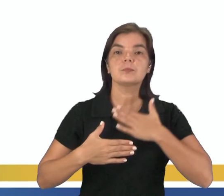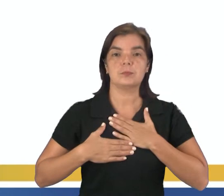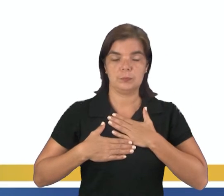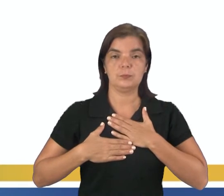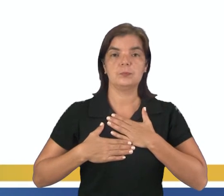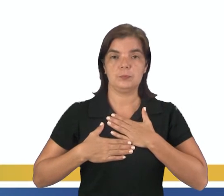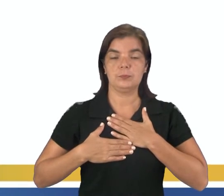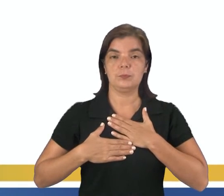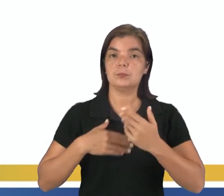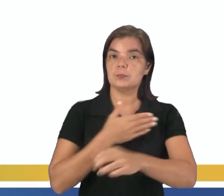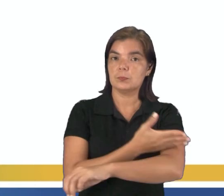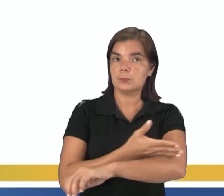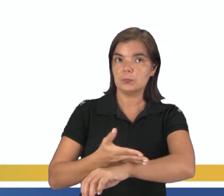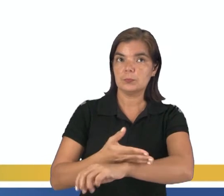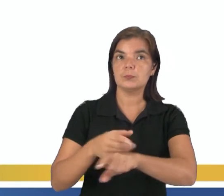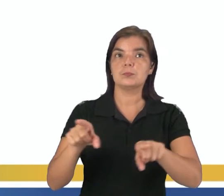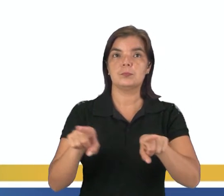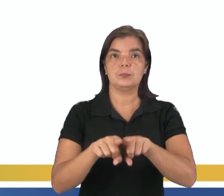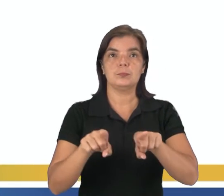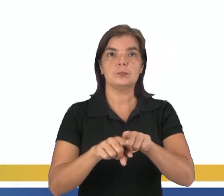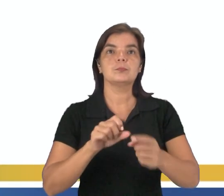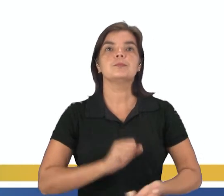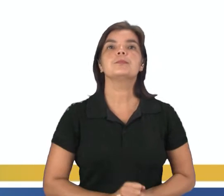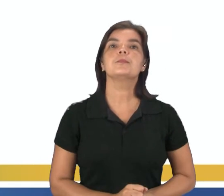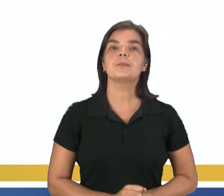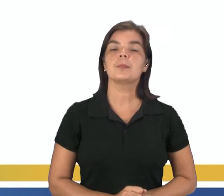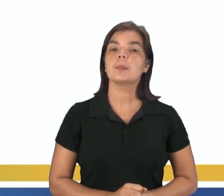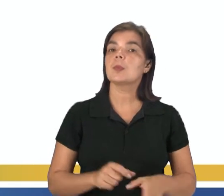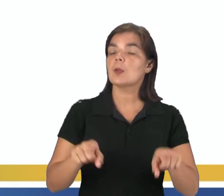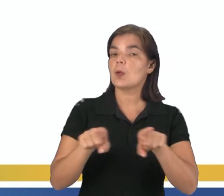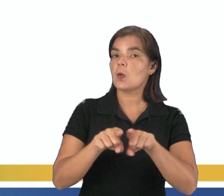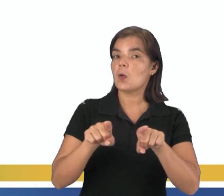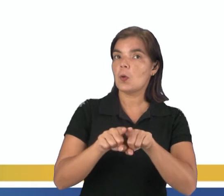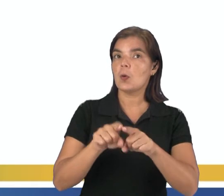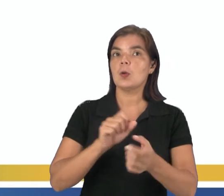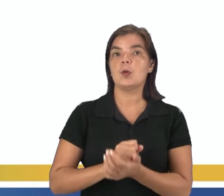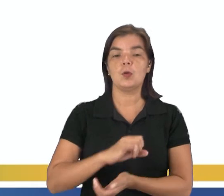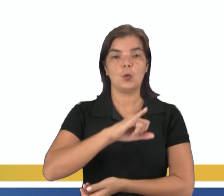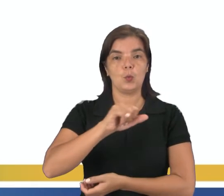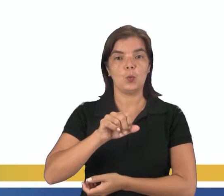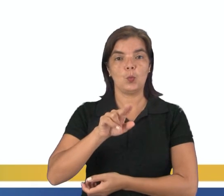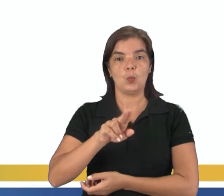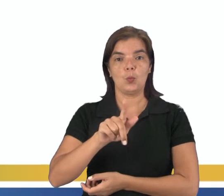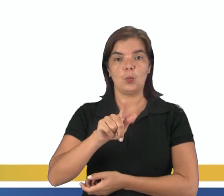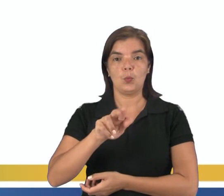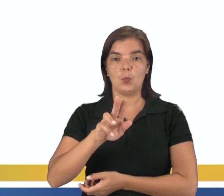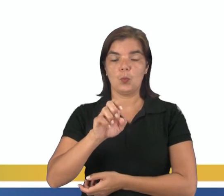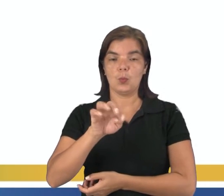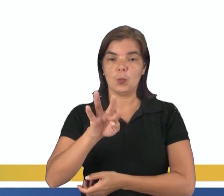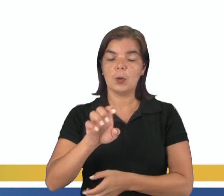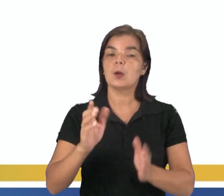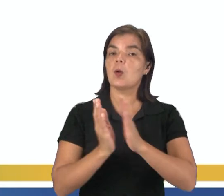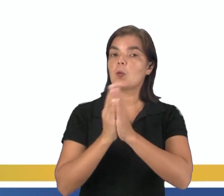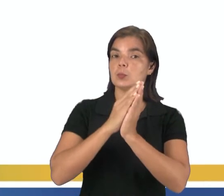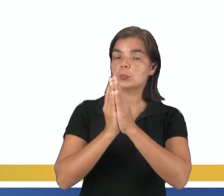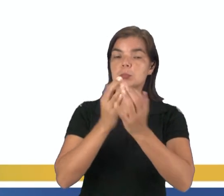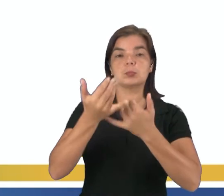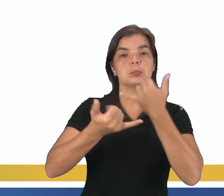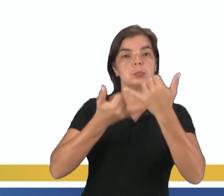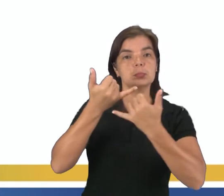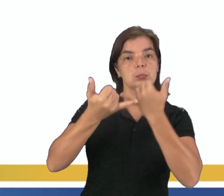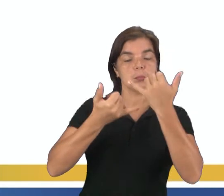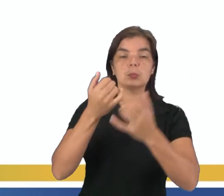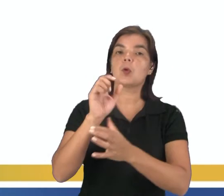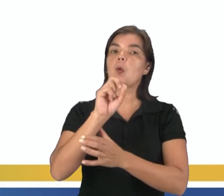Que costumamos chamar de munheca. E também el juguete, que seria a boneca que as meninas brincam, né?